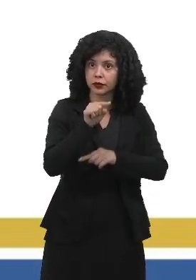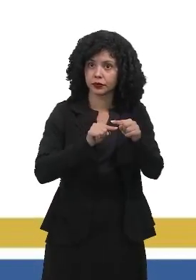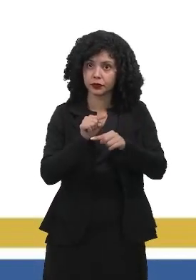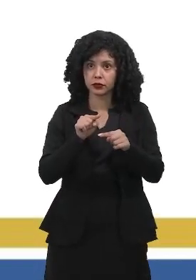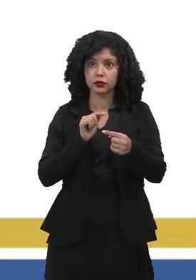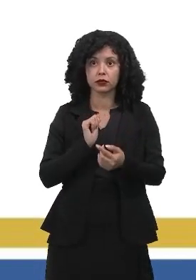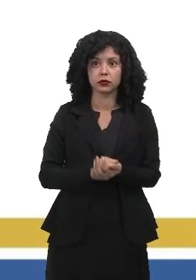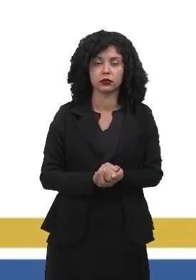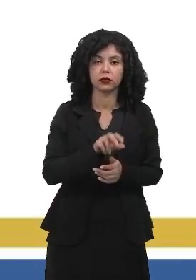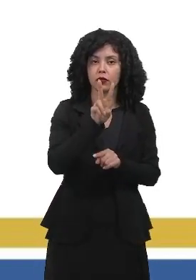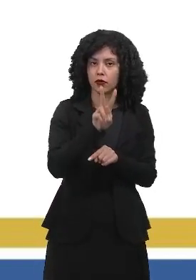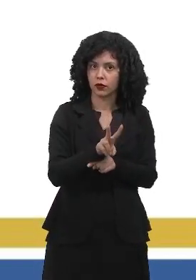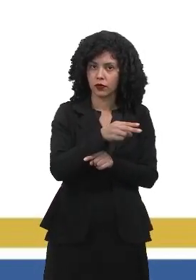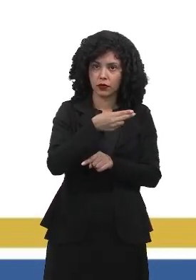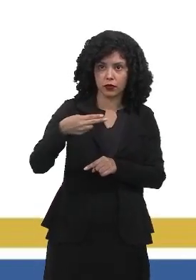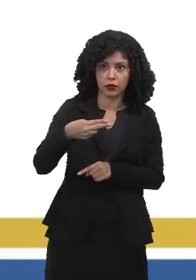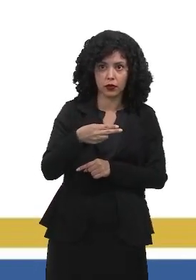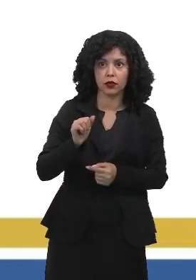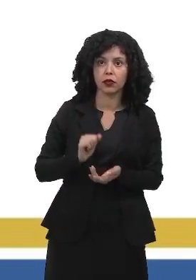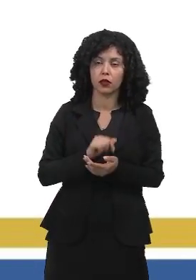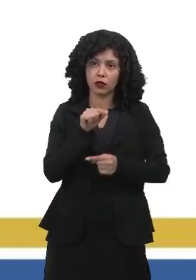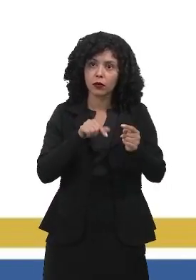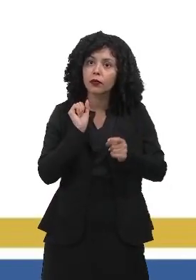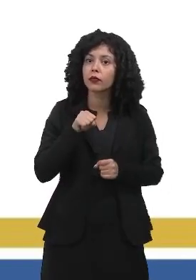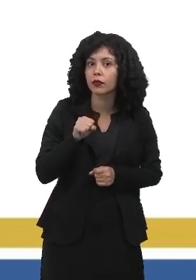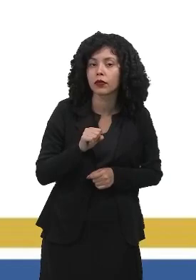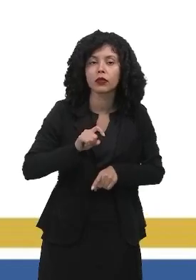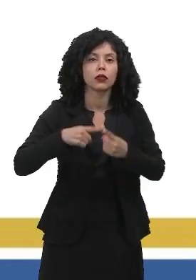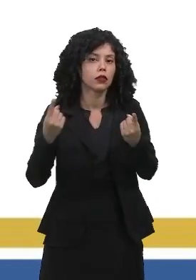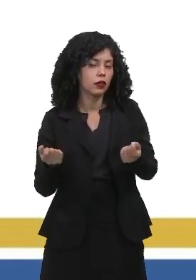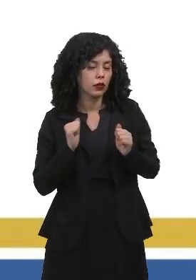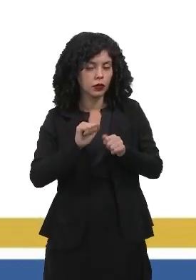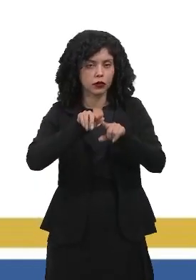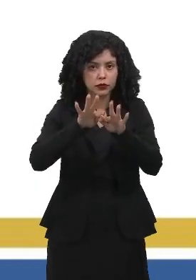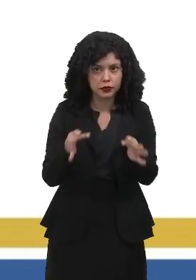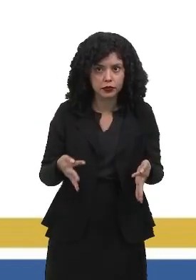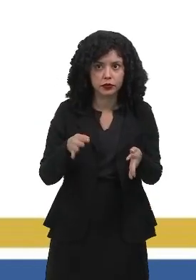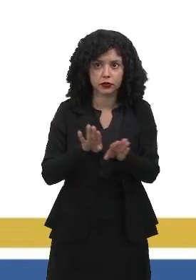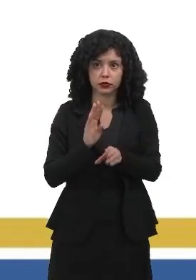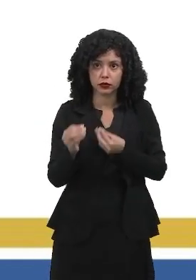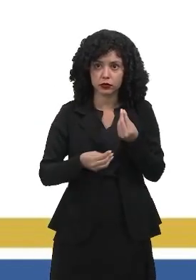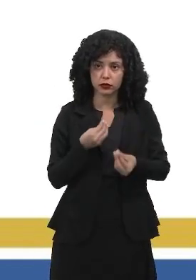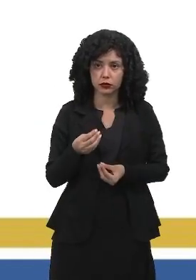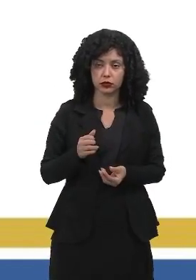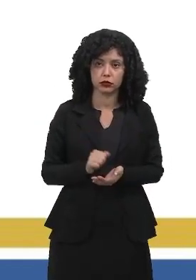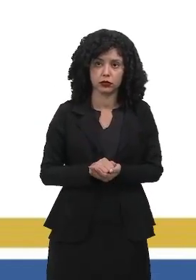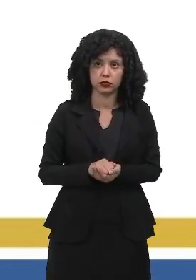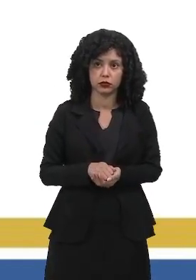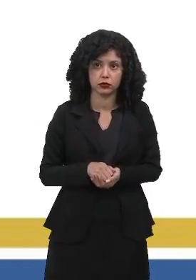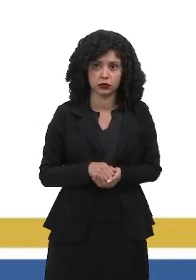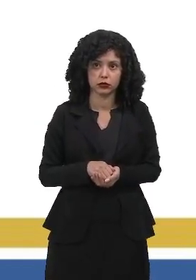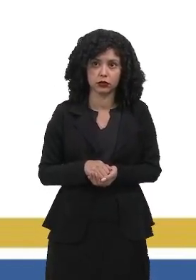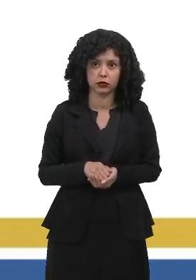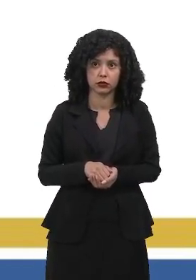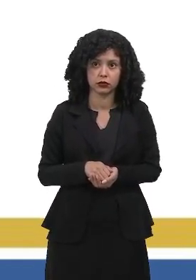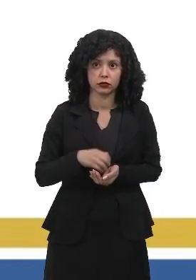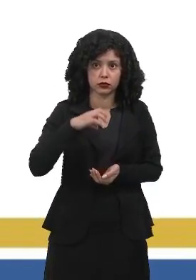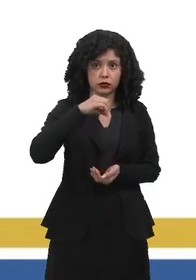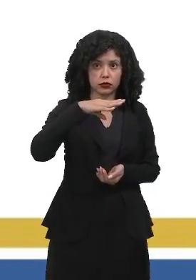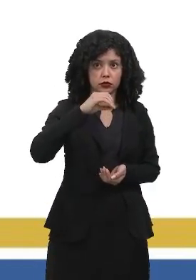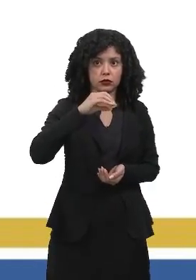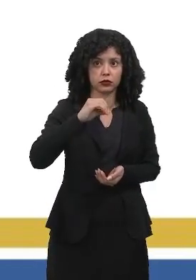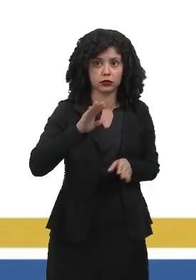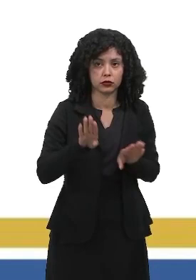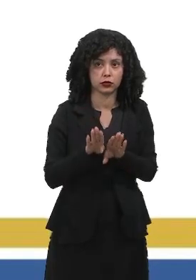900 por 0,6. Dá para dividir? Dá, mas a gente pode simplificar isso aqui. Como? Eu posso pegar esse